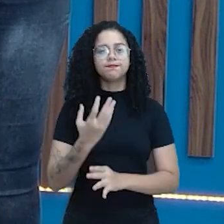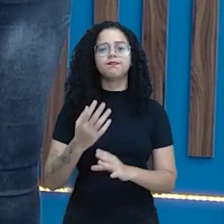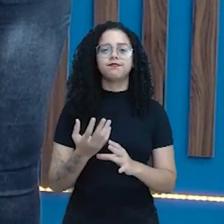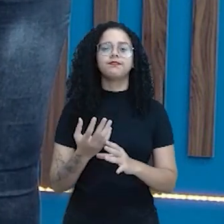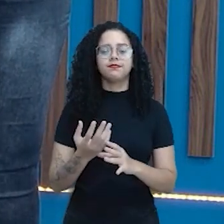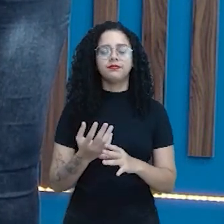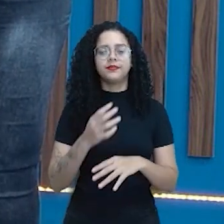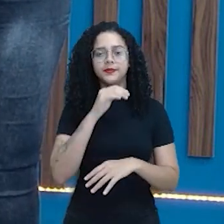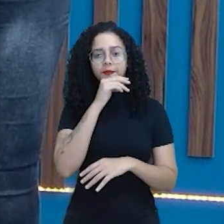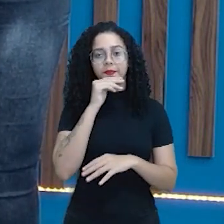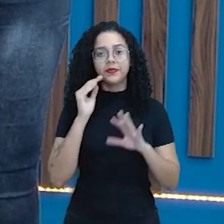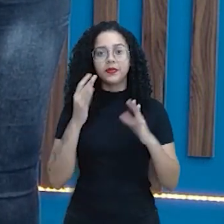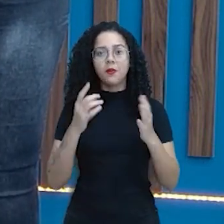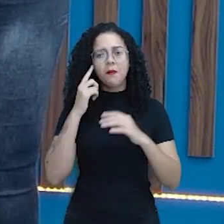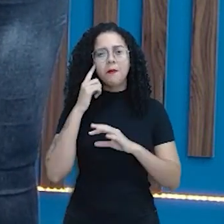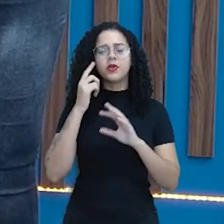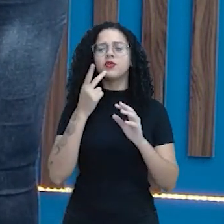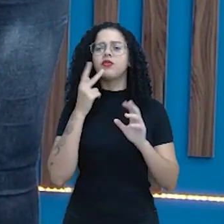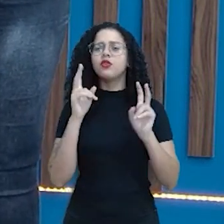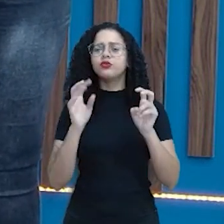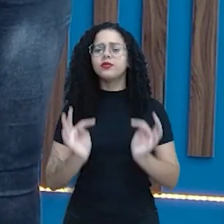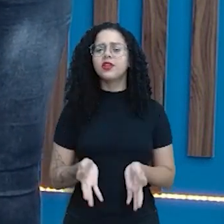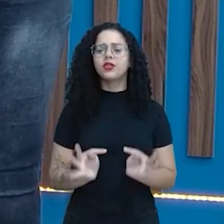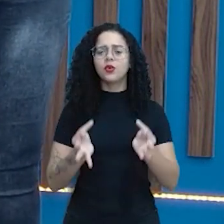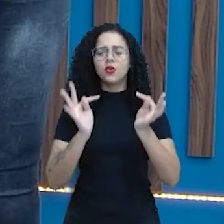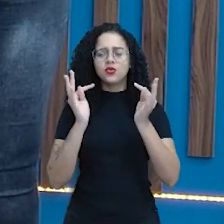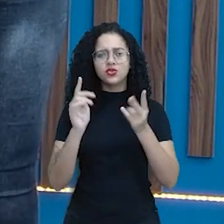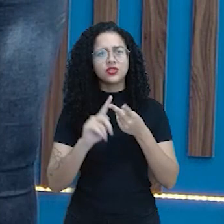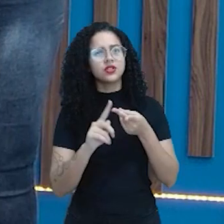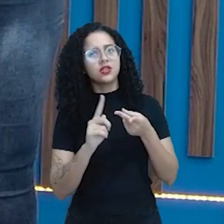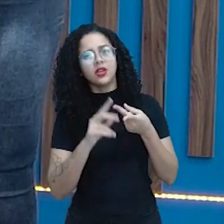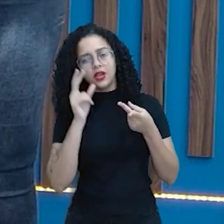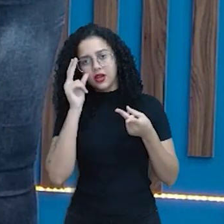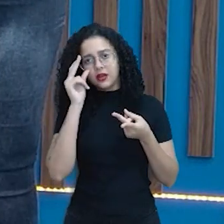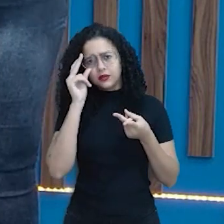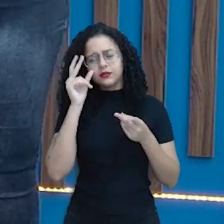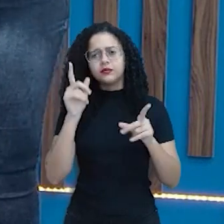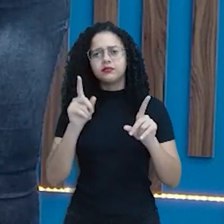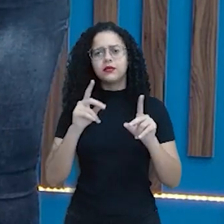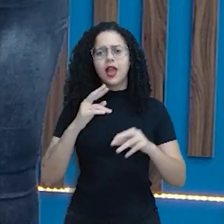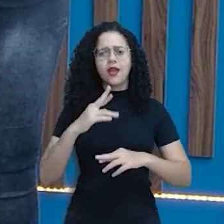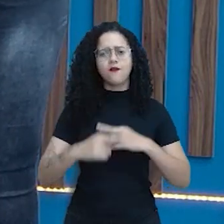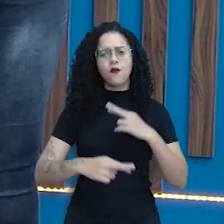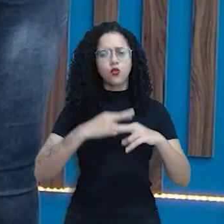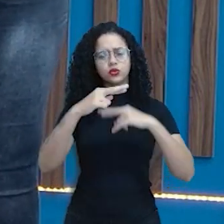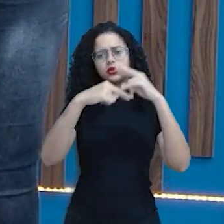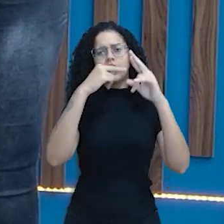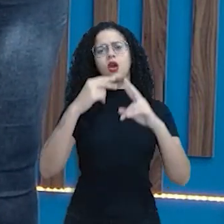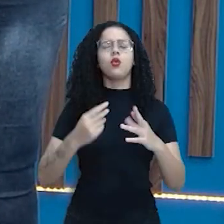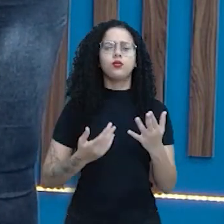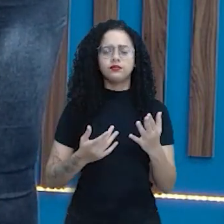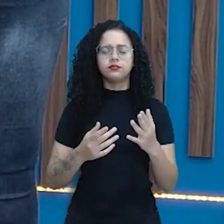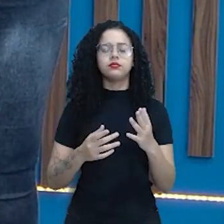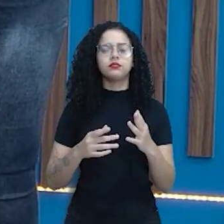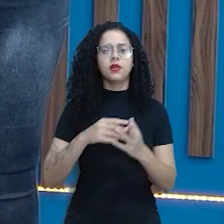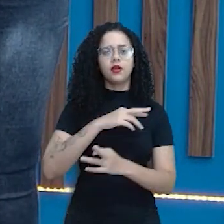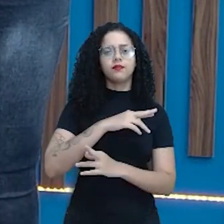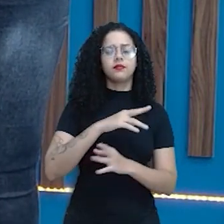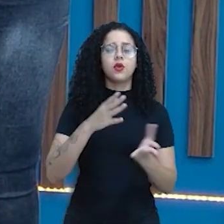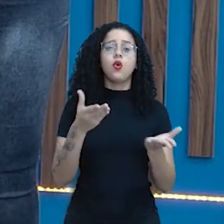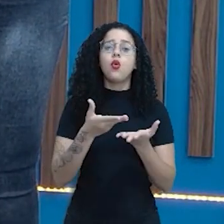daquela. E a gente pensou, falou tanto de tecnologia, falou das revoluções. E aí a gente vai falar um pouquinho